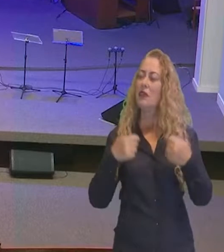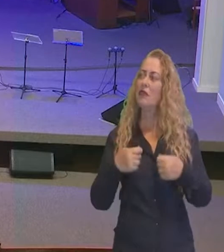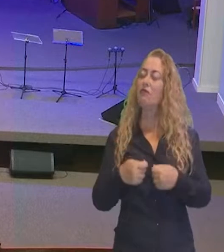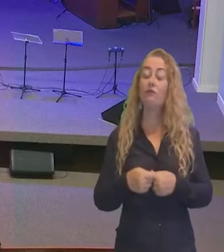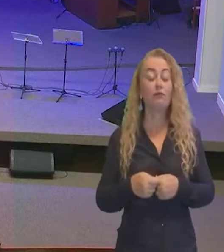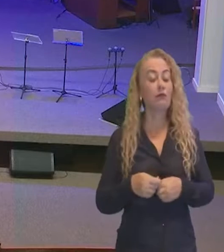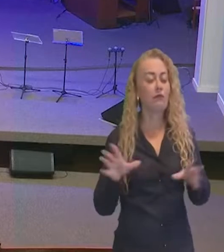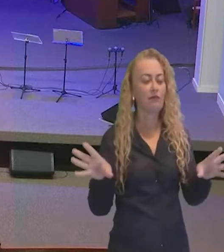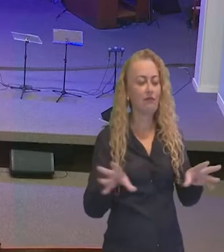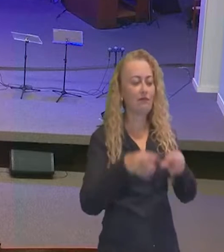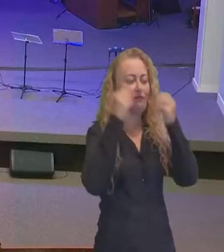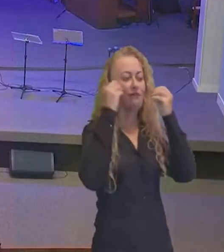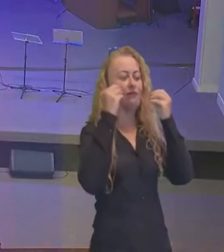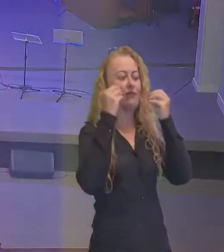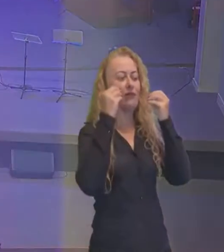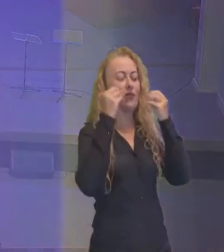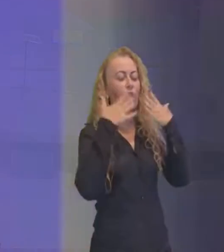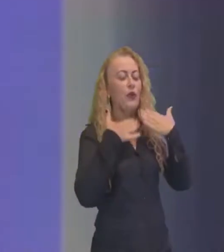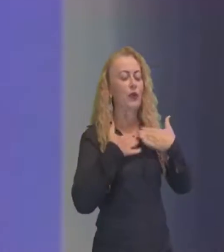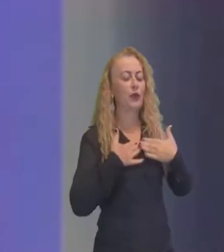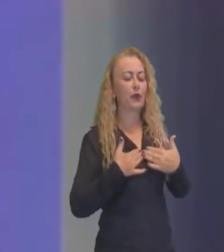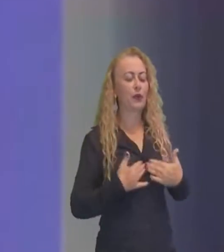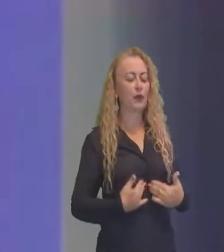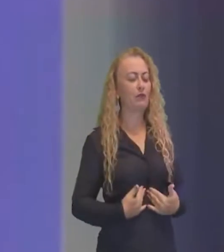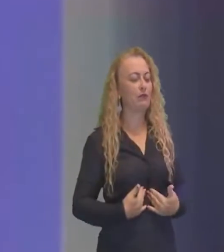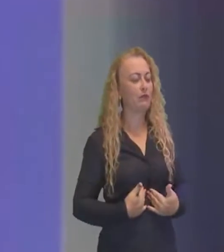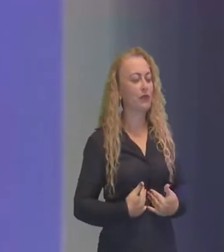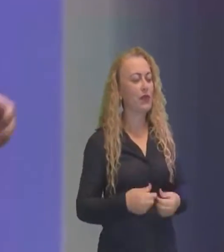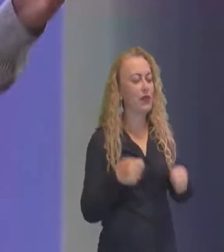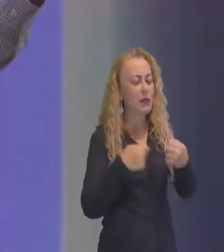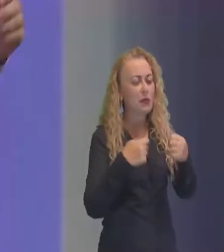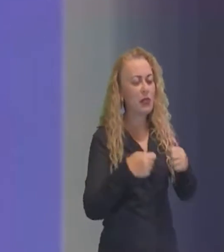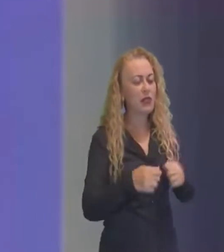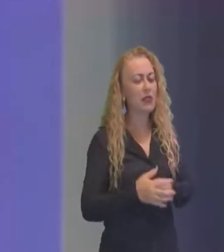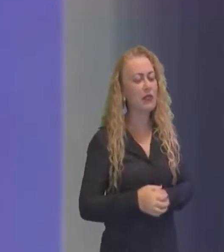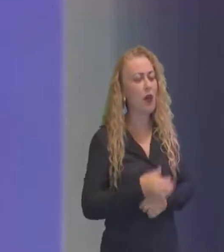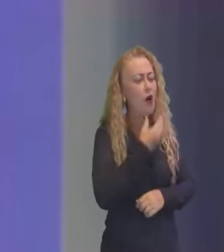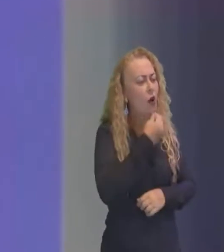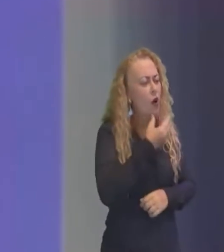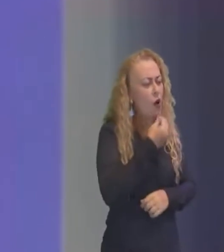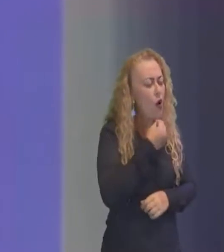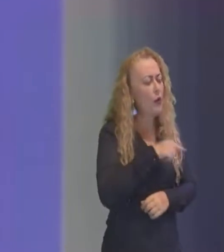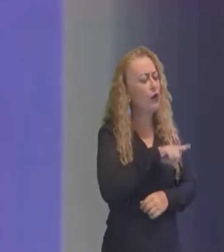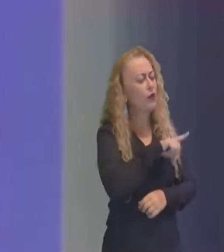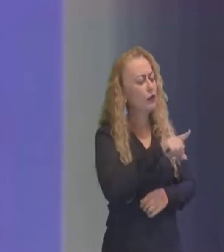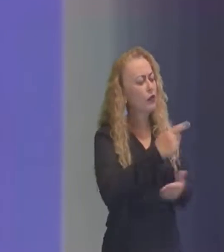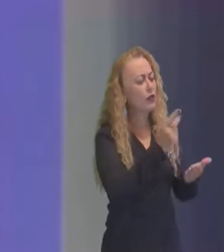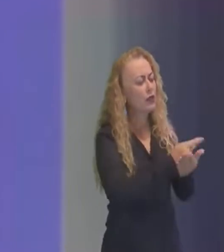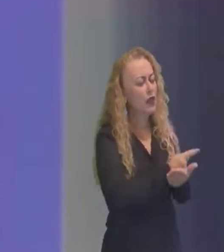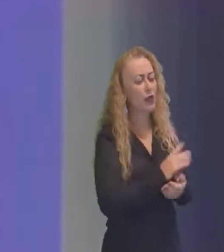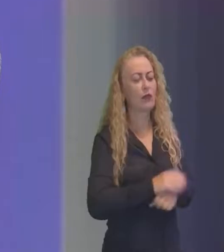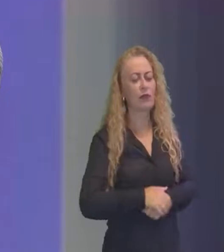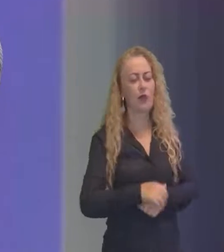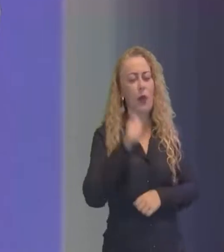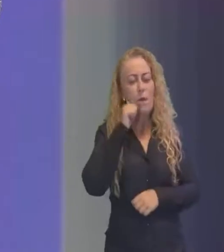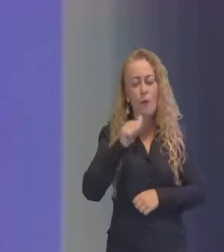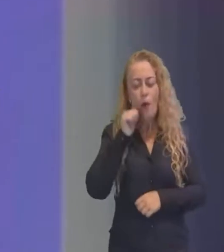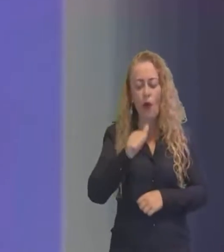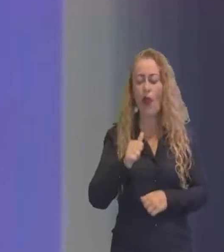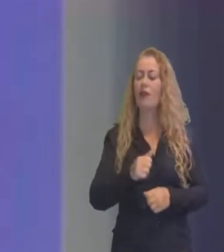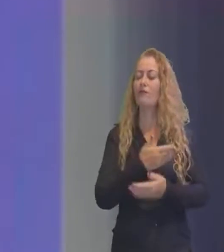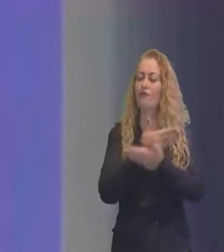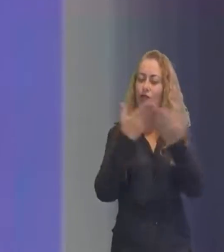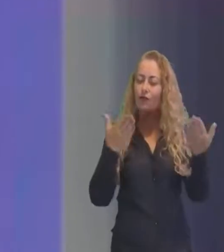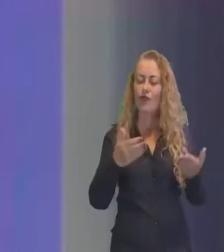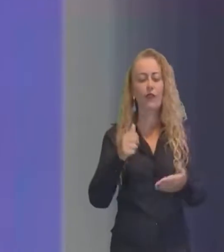nós aprendamos a ser humildes. Nós erramos. Homens, vocês erram. Esposas, mulheres, vocês